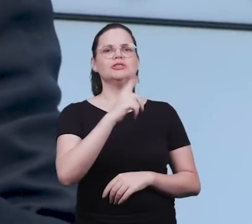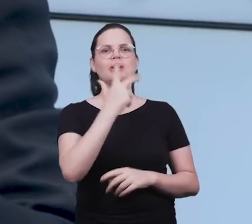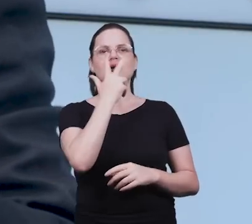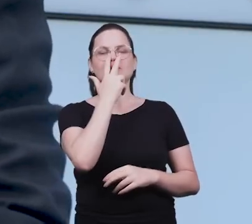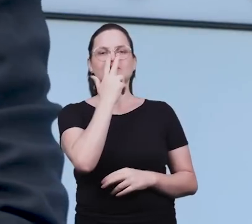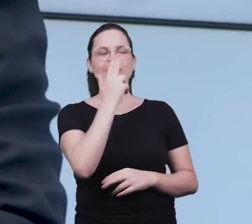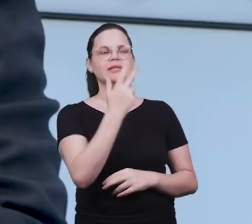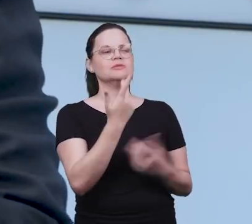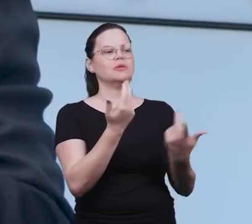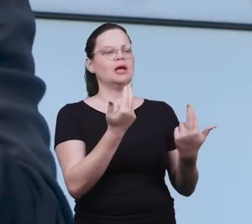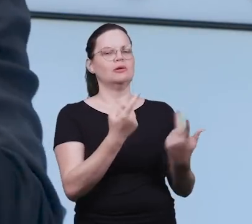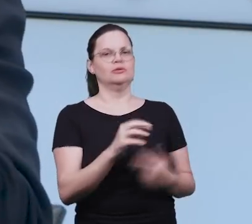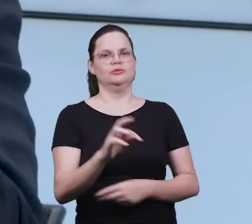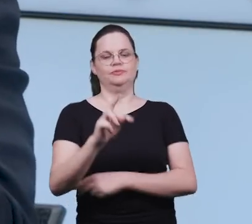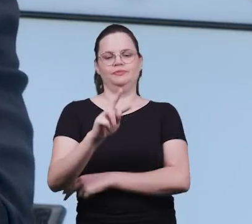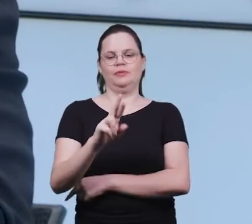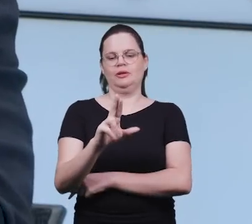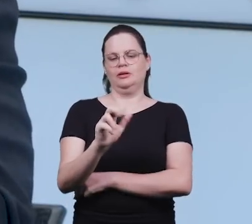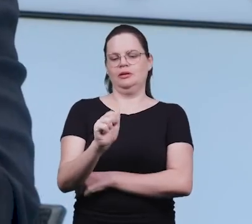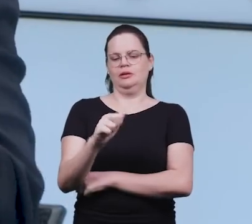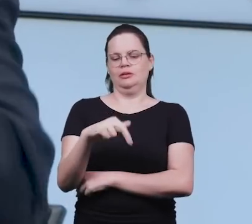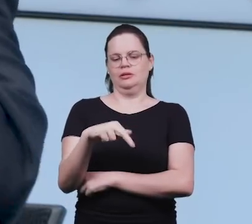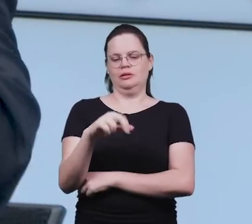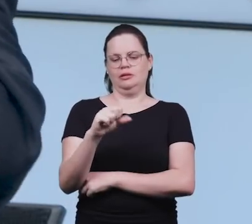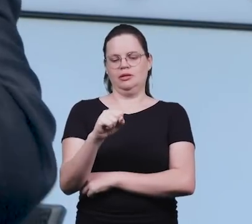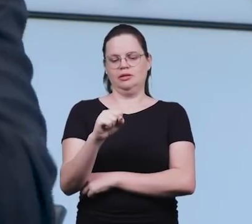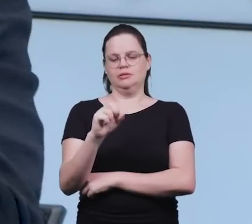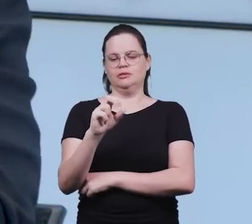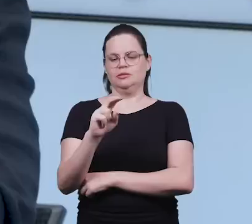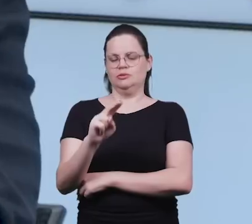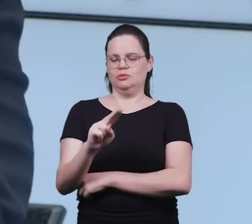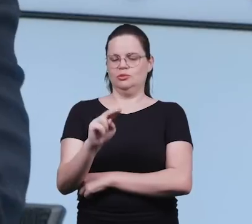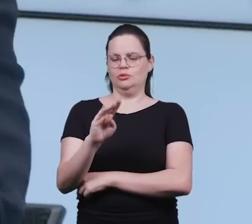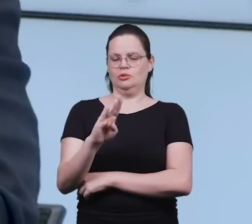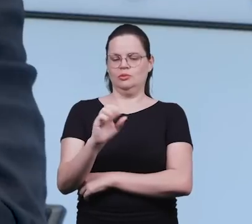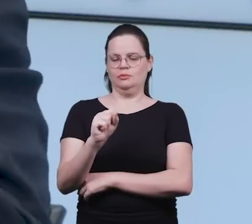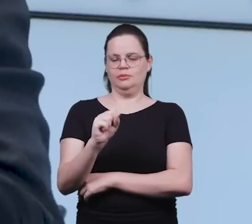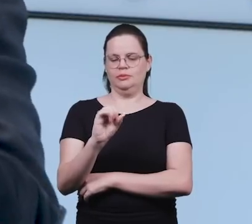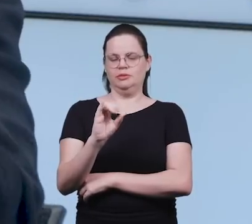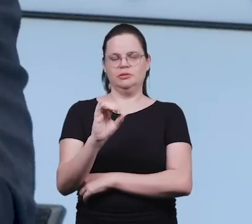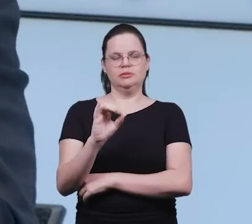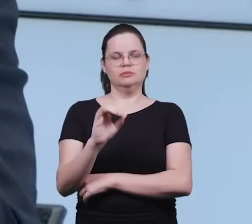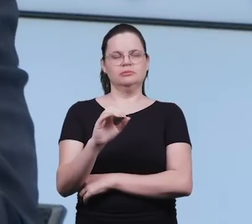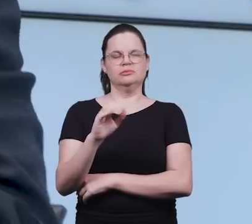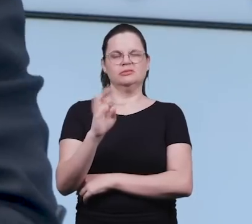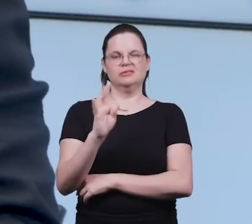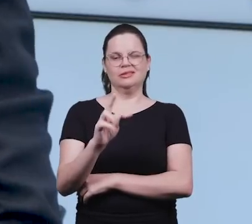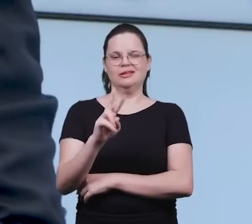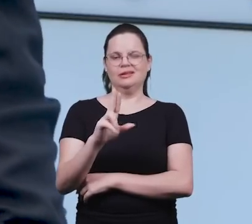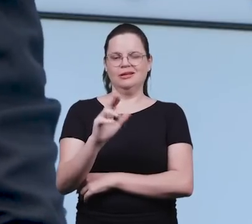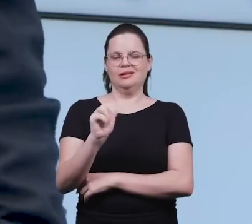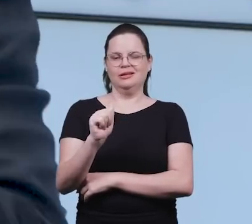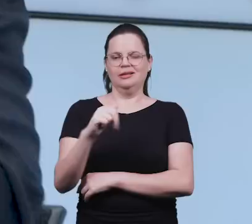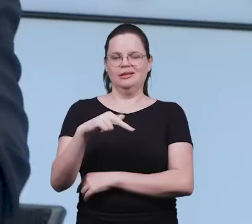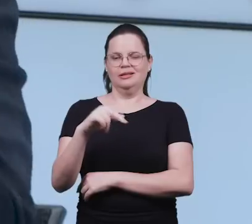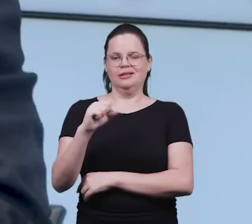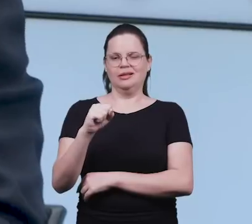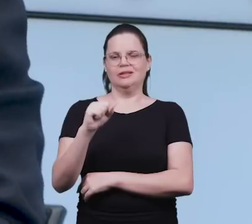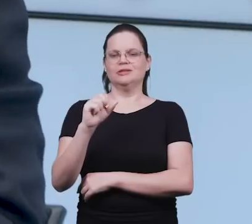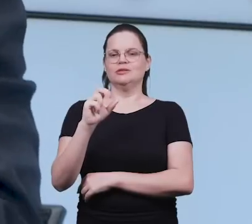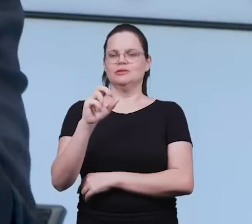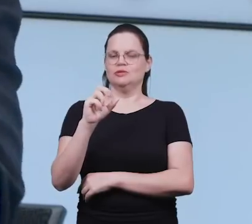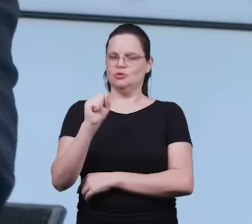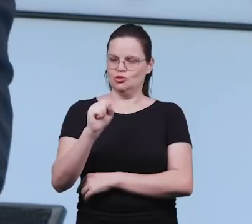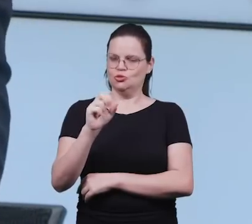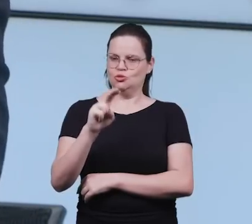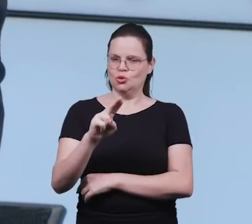transubstanciação. Que era em cada Eucaristia, né, que eles faziam, que era o ritual